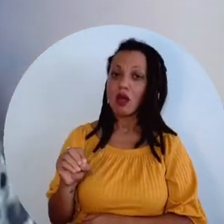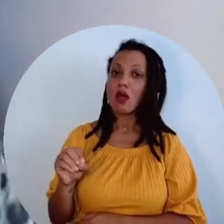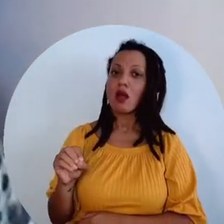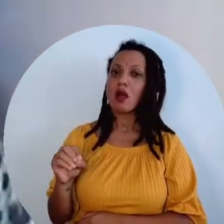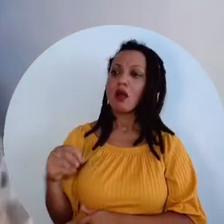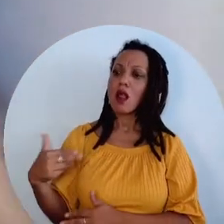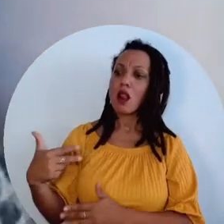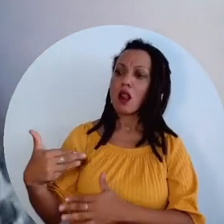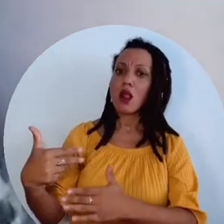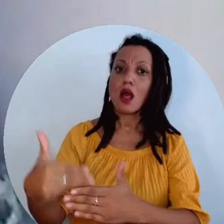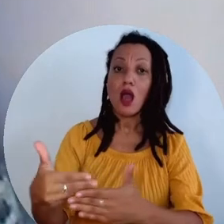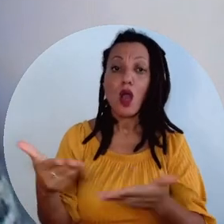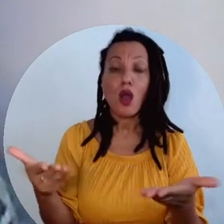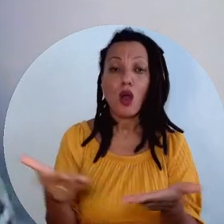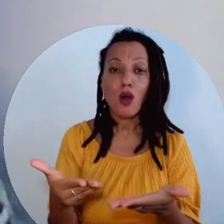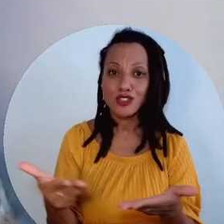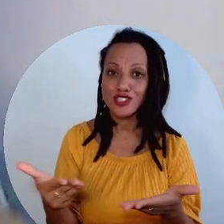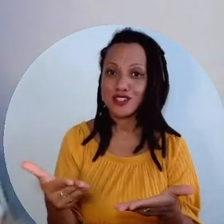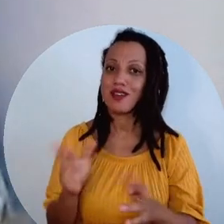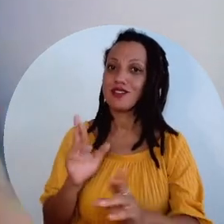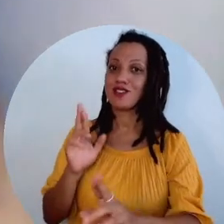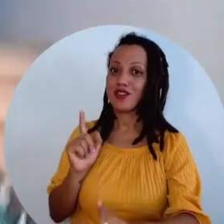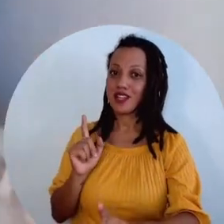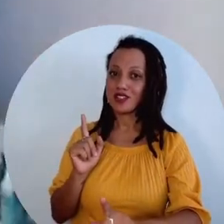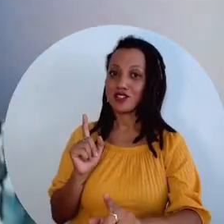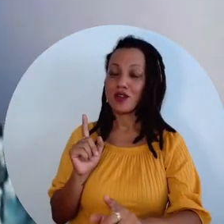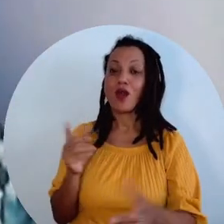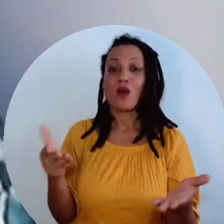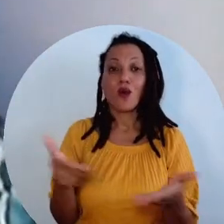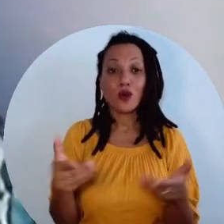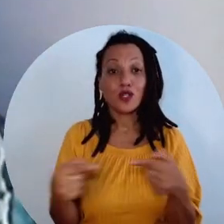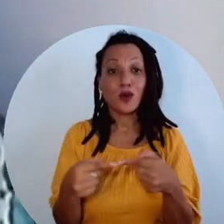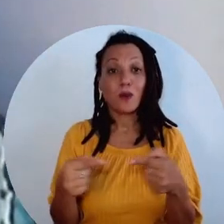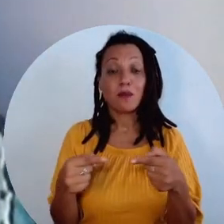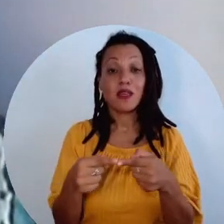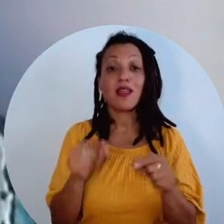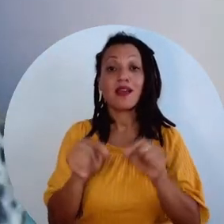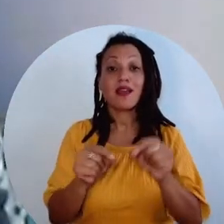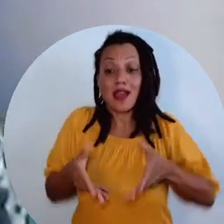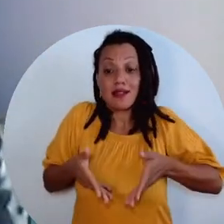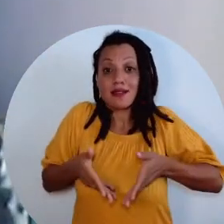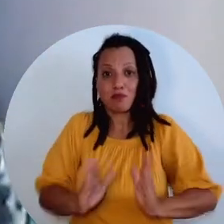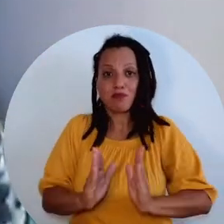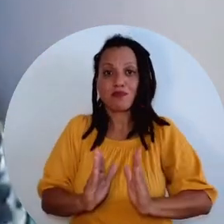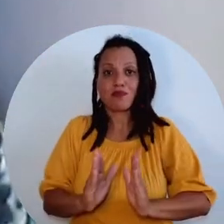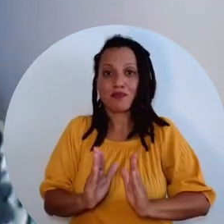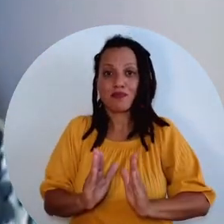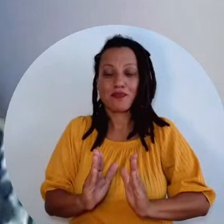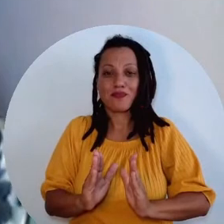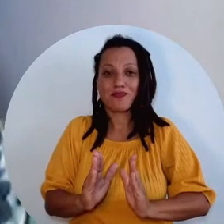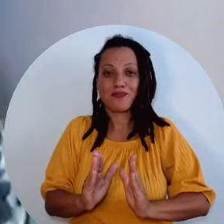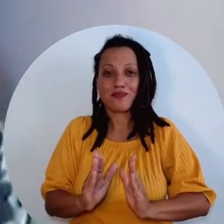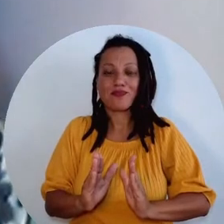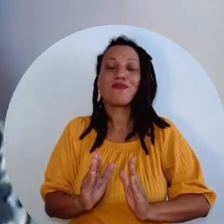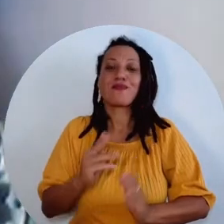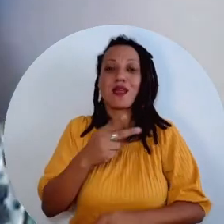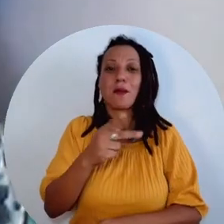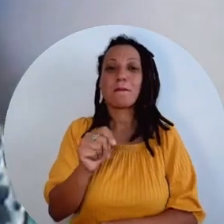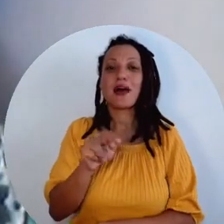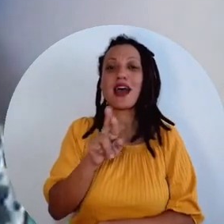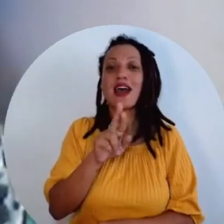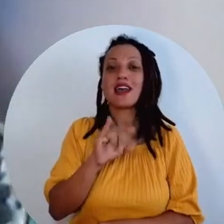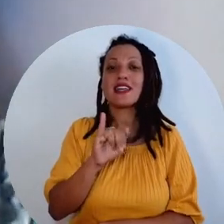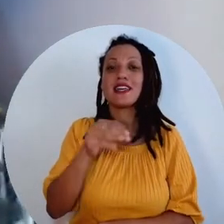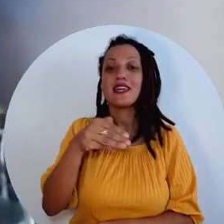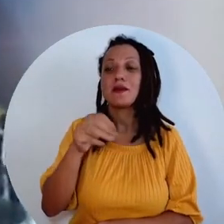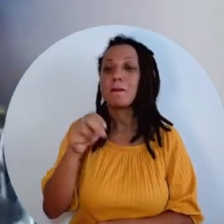esse matriarcado está muito mais relacionado ao parimento, né? Ao parimento. E aí,